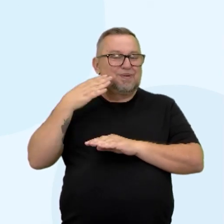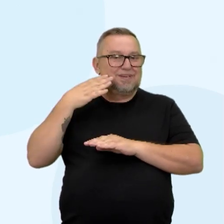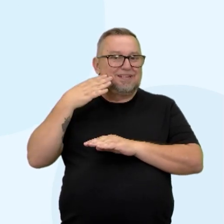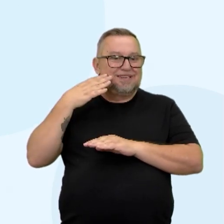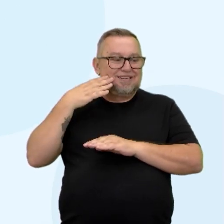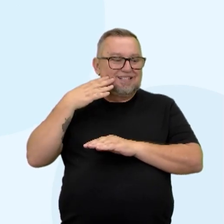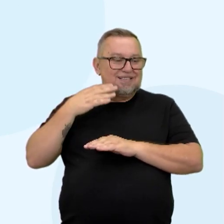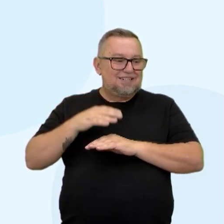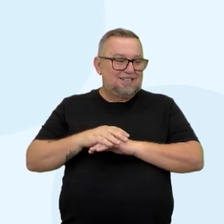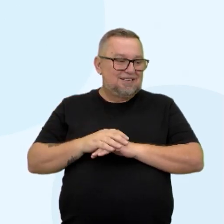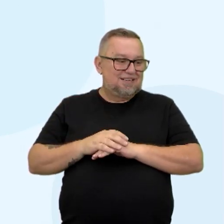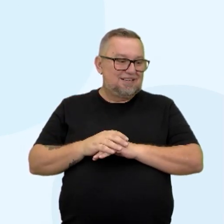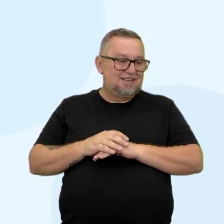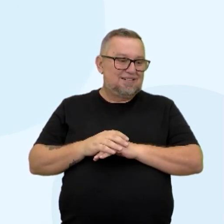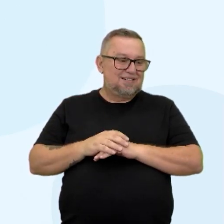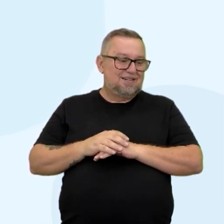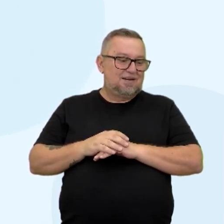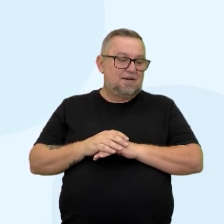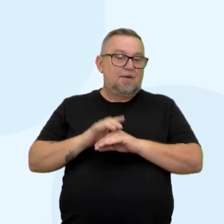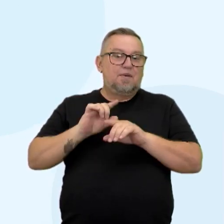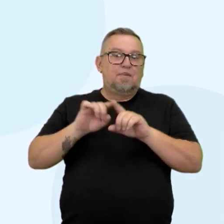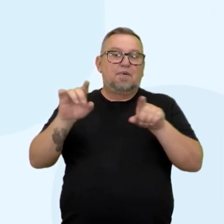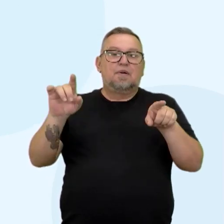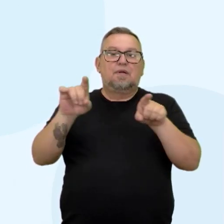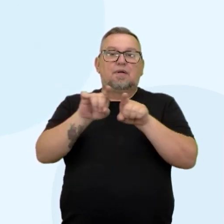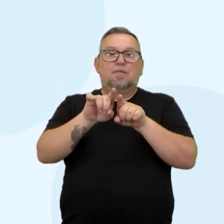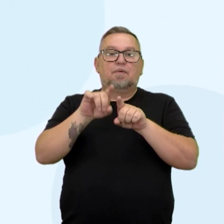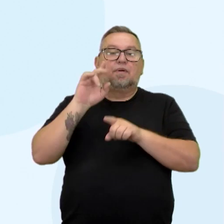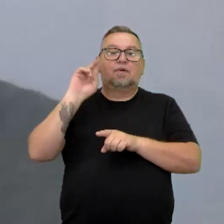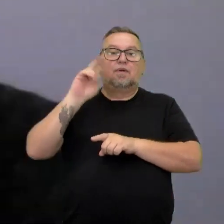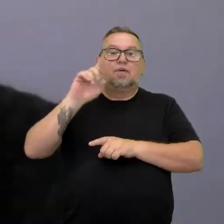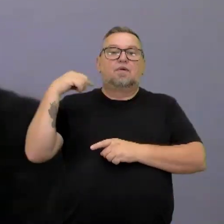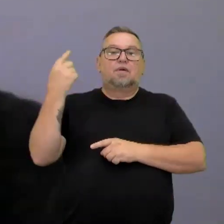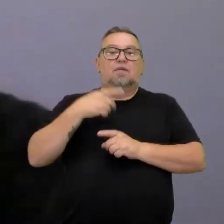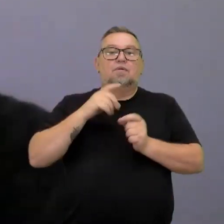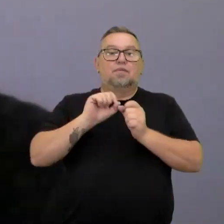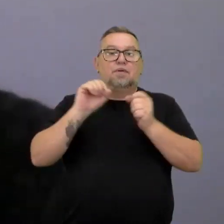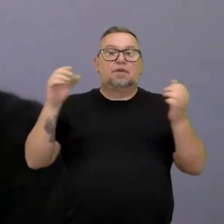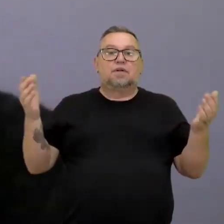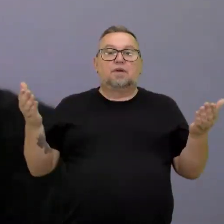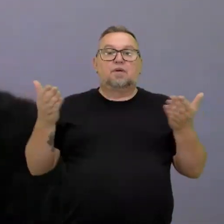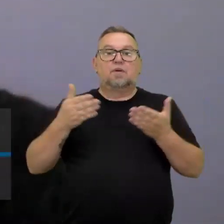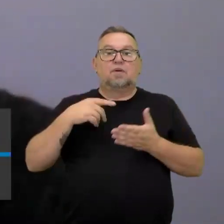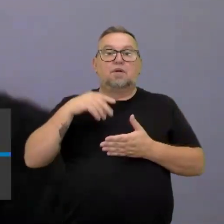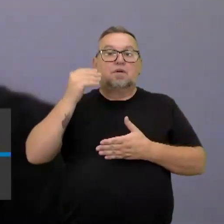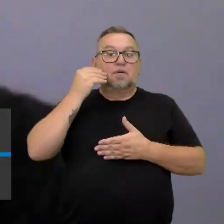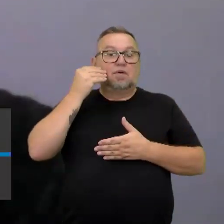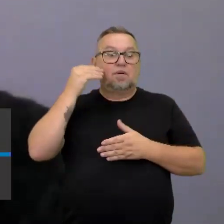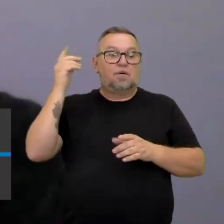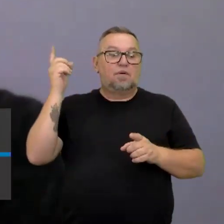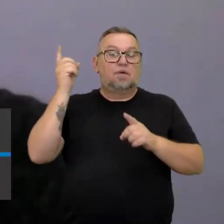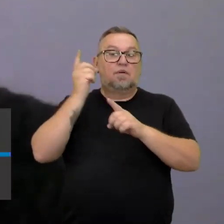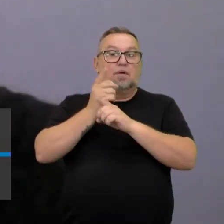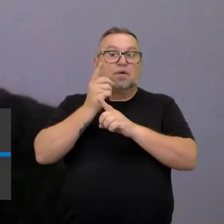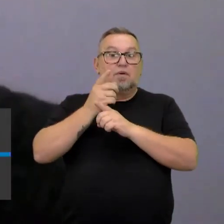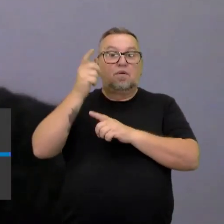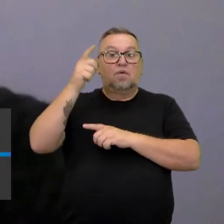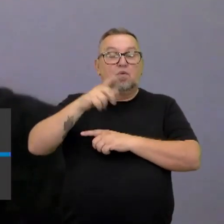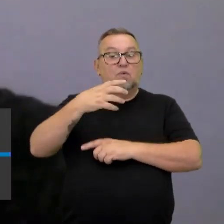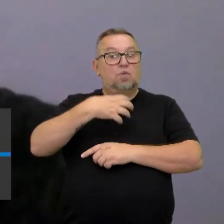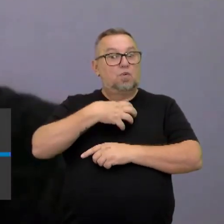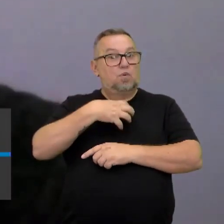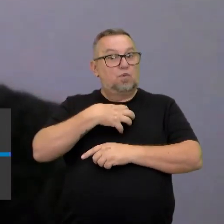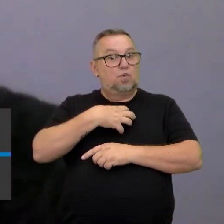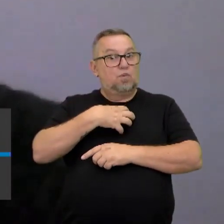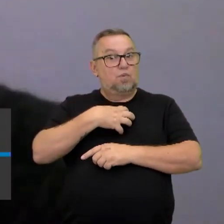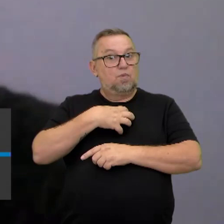desenho dá para notar muita coisa aí, né? Então, é o que nós vamos fazer agora. A gente vai tentar identificar uma outra fração,